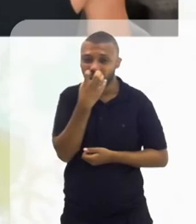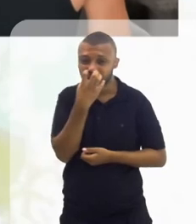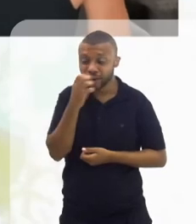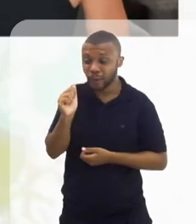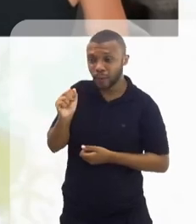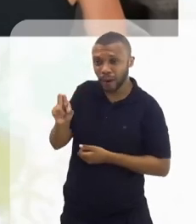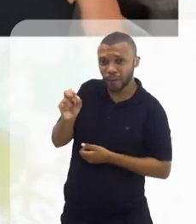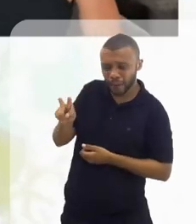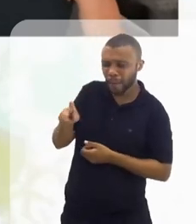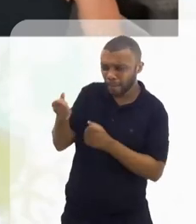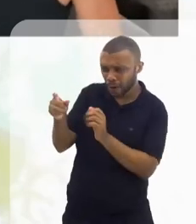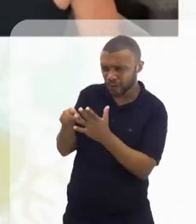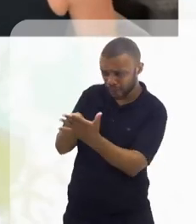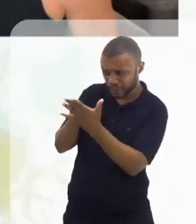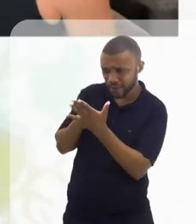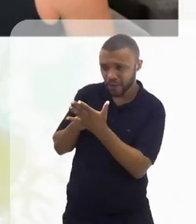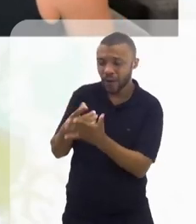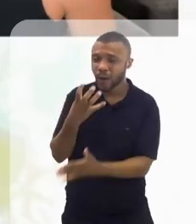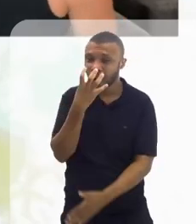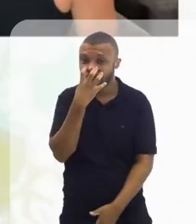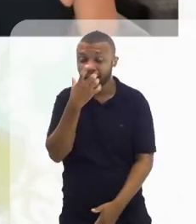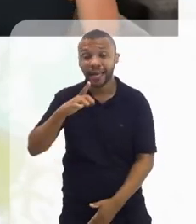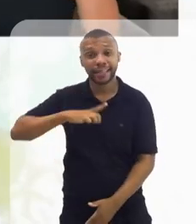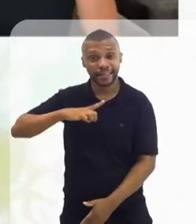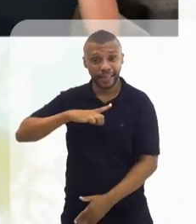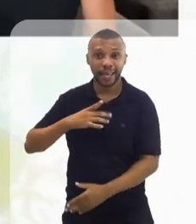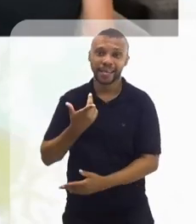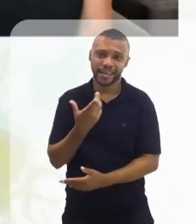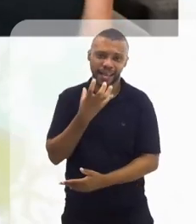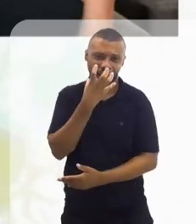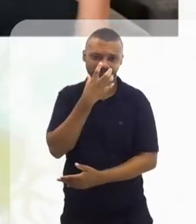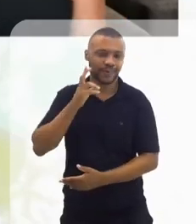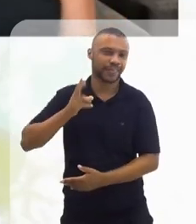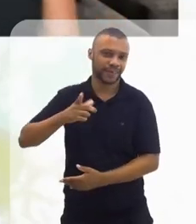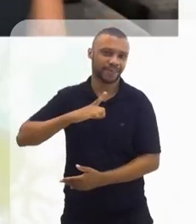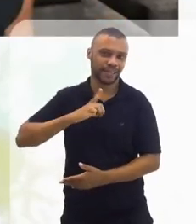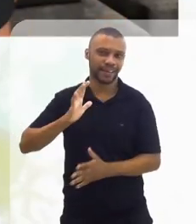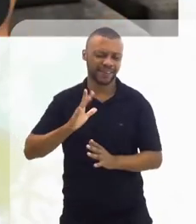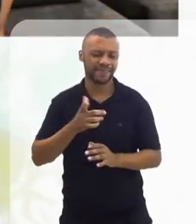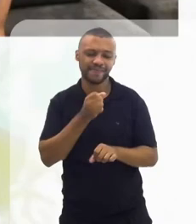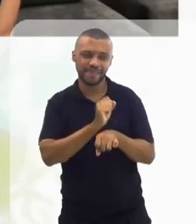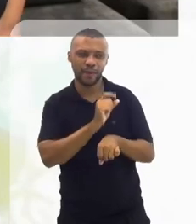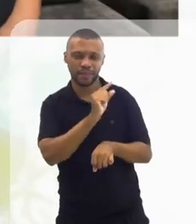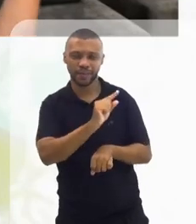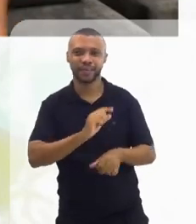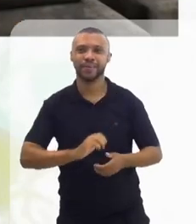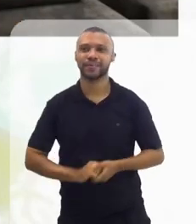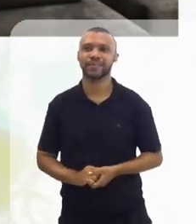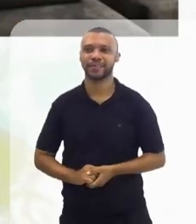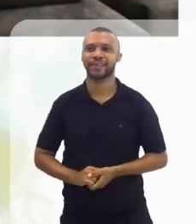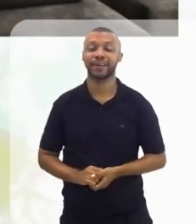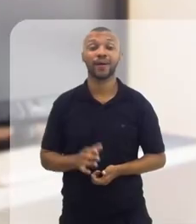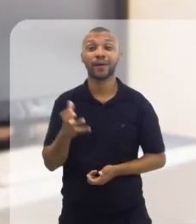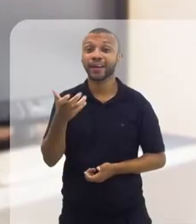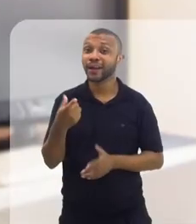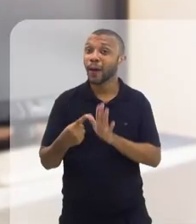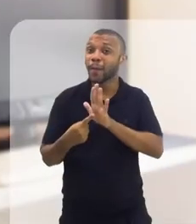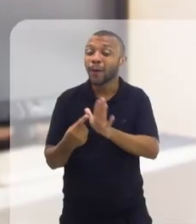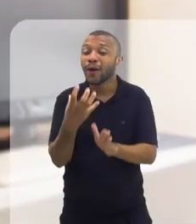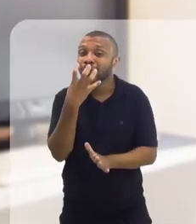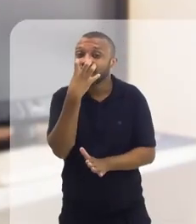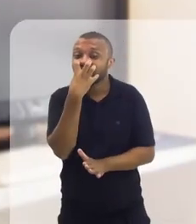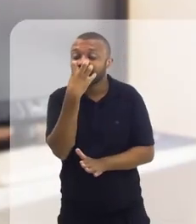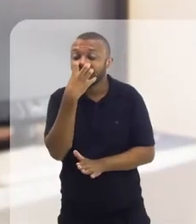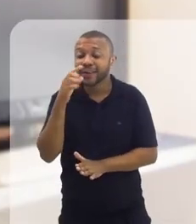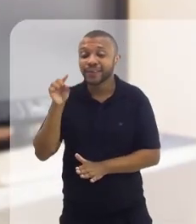e o cachorrinho aí, você pode mostrar para a gente, o cachorrinho está aí perto, que ela tem claro. Quantos cachorros? Sim, só um minutinho.